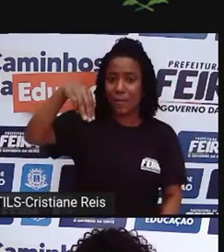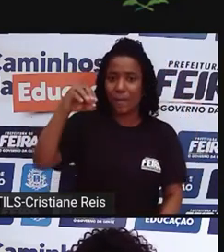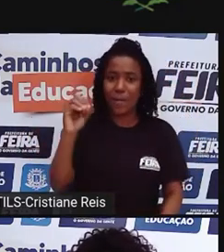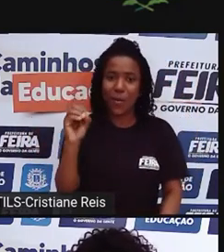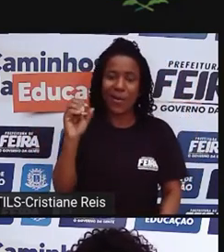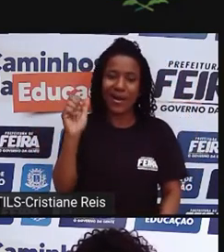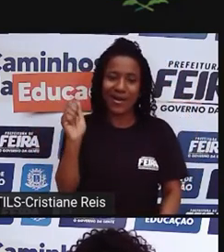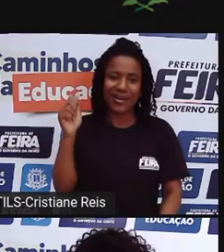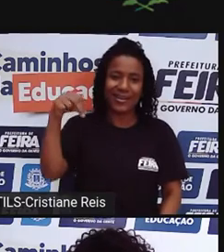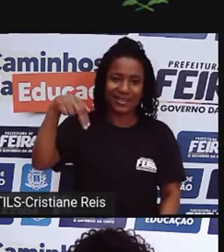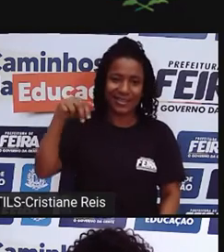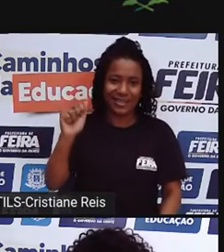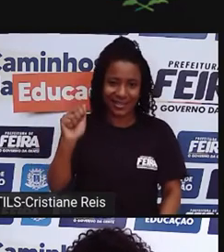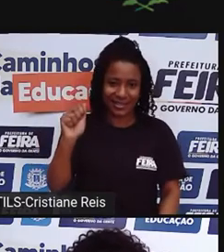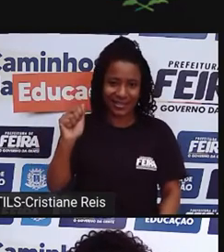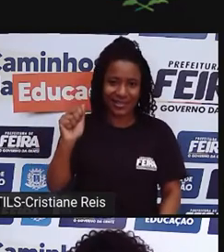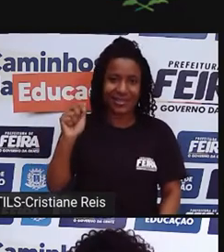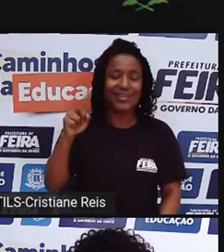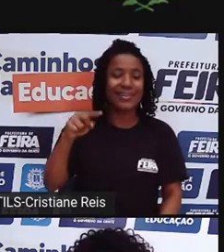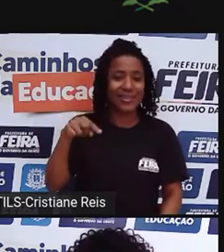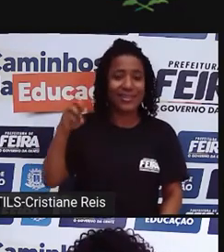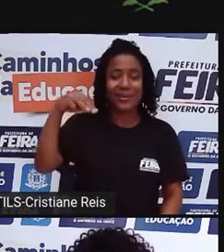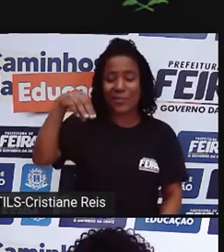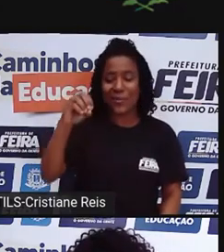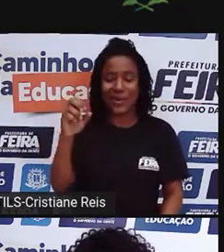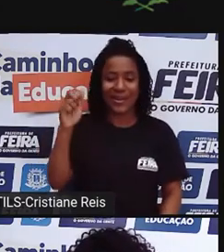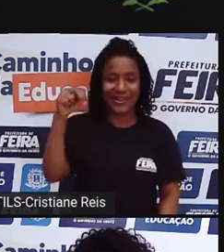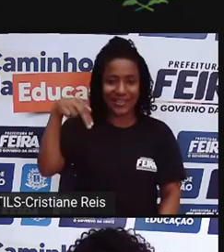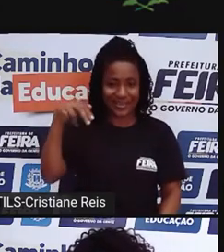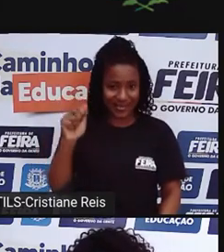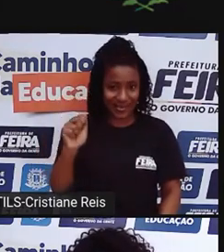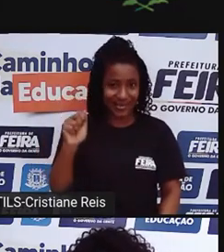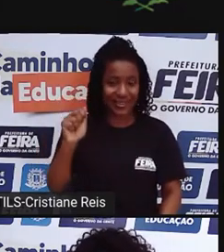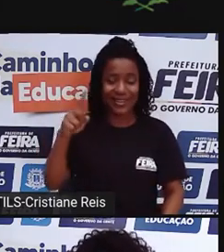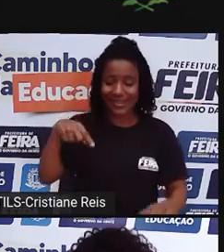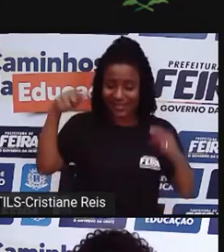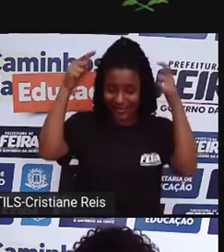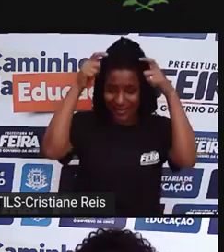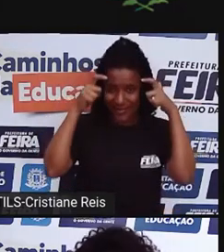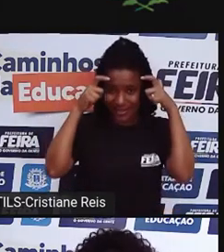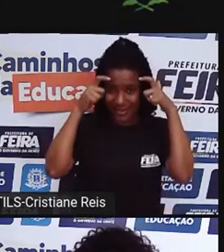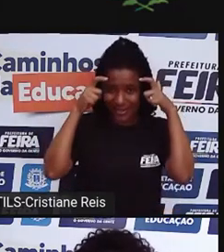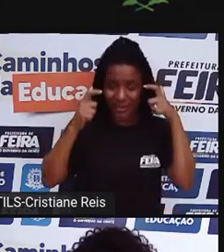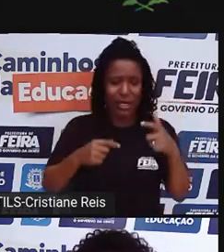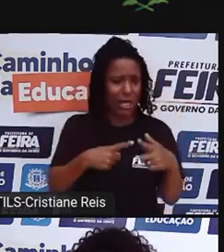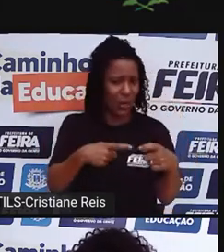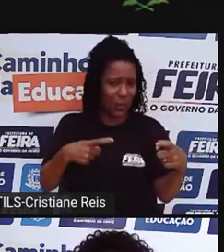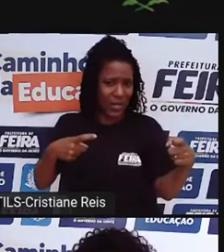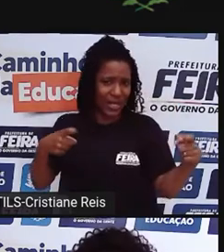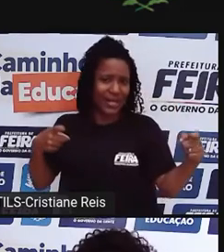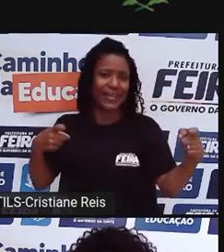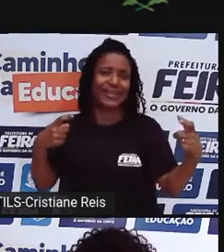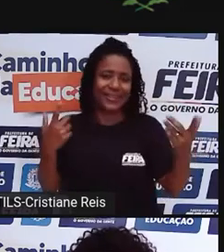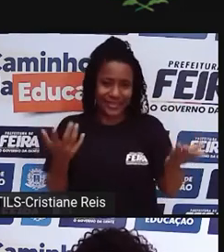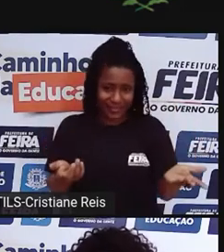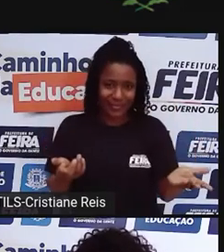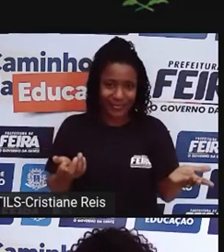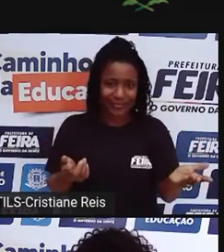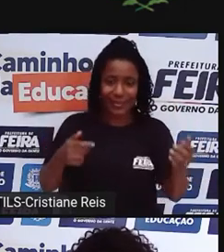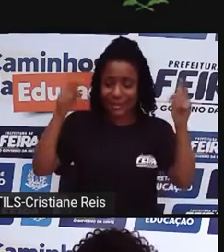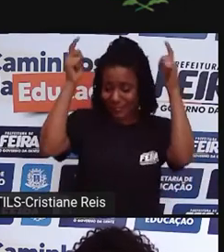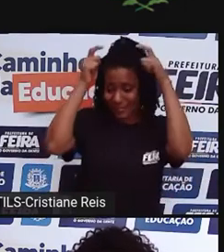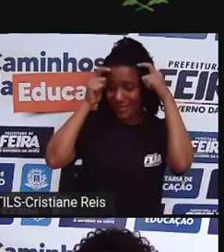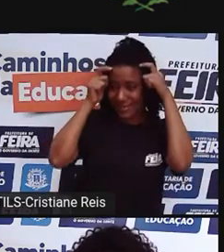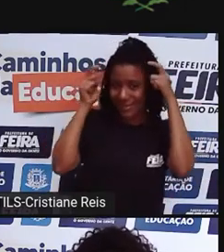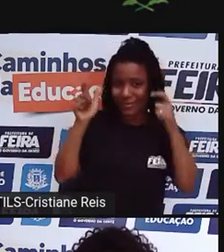de princesa. O pé de Moana era grosso, né? Então, assim, vejam, meninas, a princesa pode ser do jeito que for. Ela é do jeito que ela é, né?